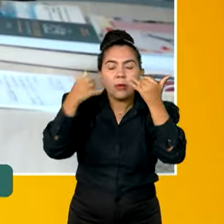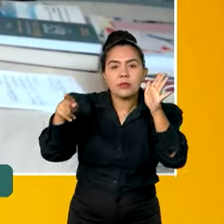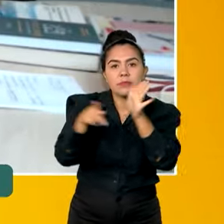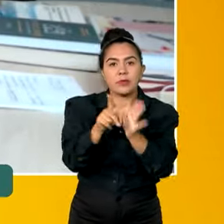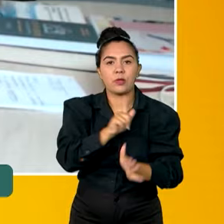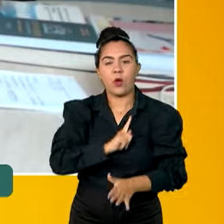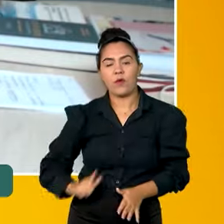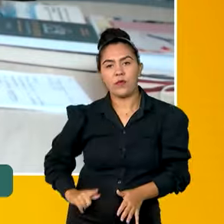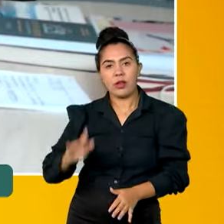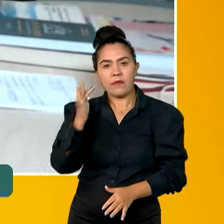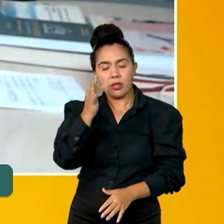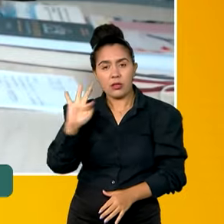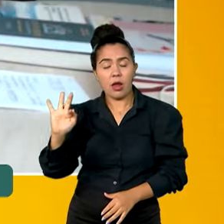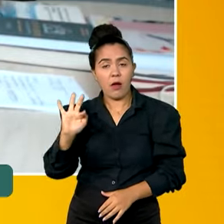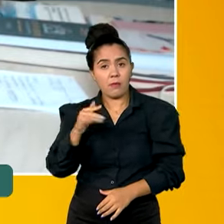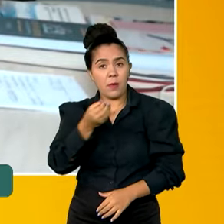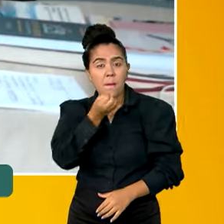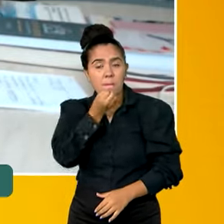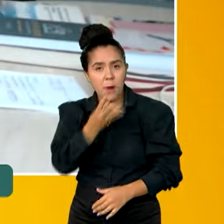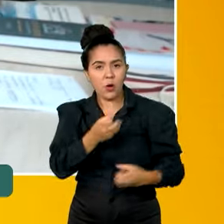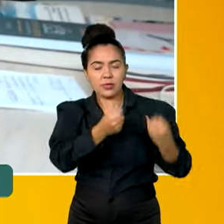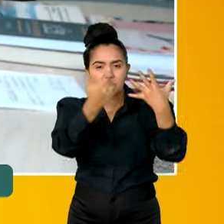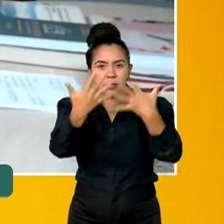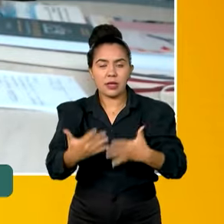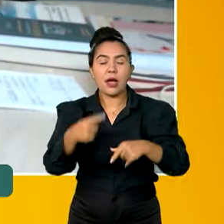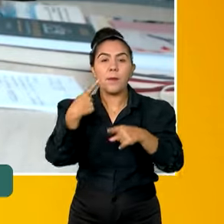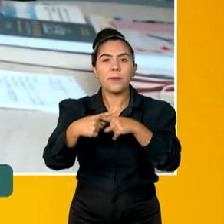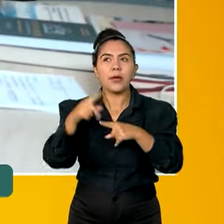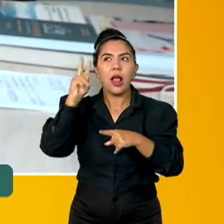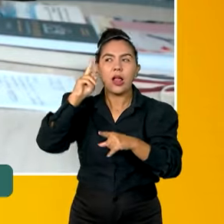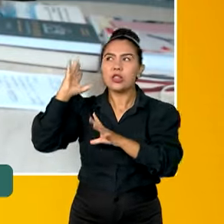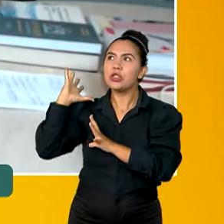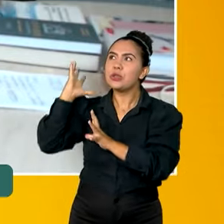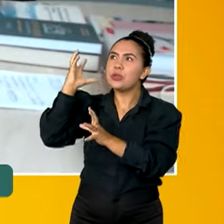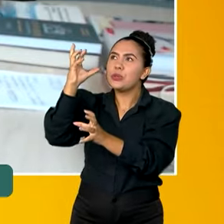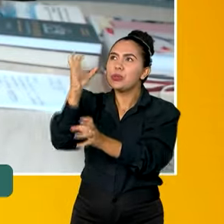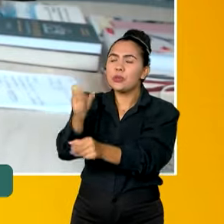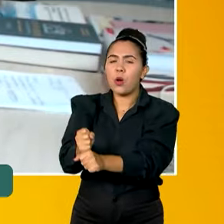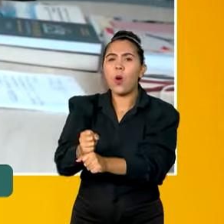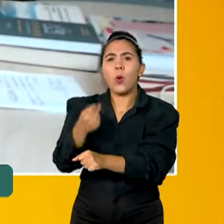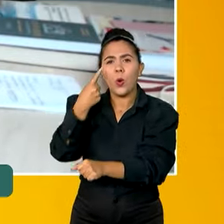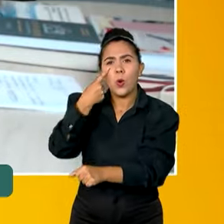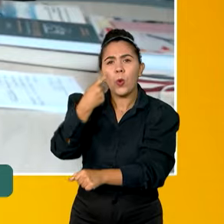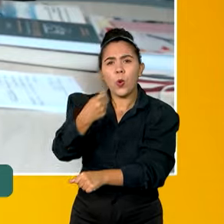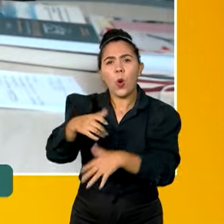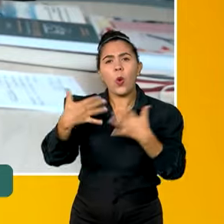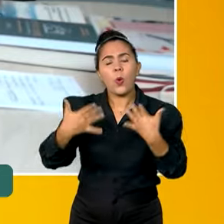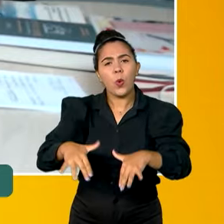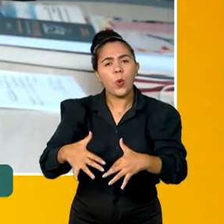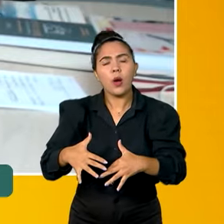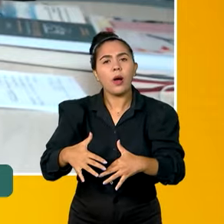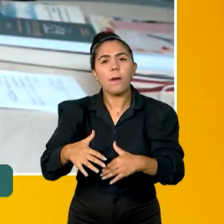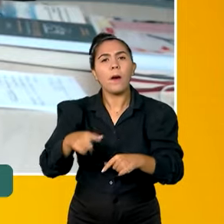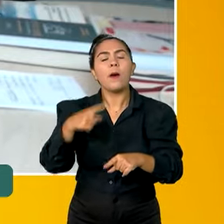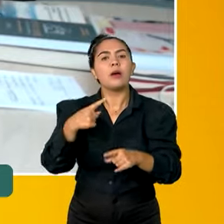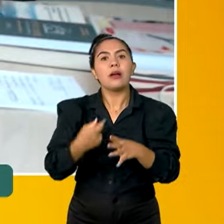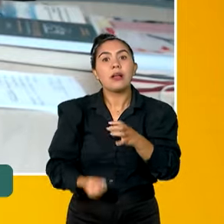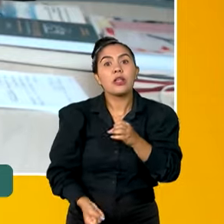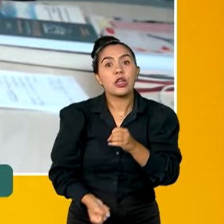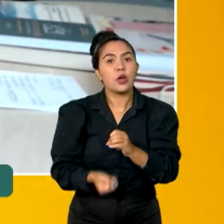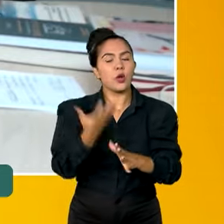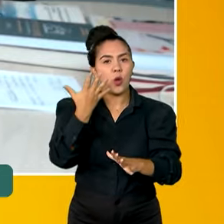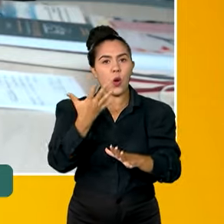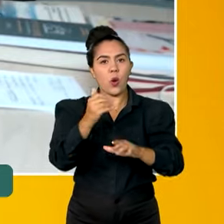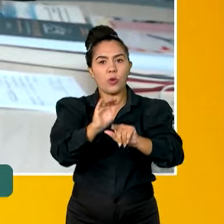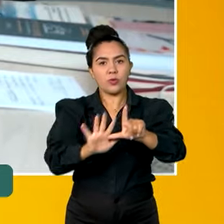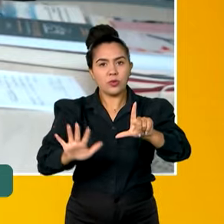foi criada, eu acho que vale a pena mencionar, porque o histórico do Portal da Transparência é bastante interessante. Ela foi criada, o portal foi criado mesmo antes